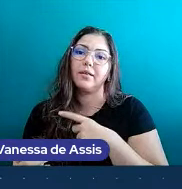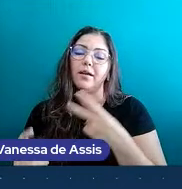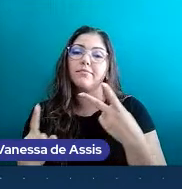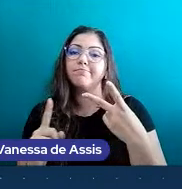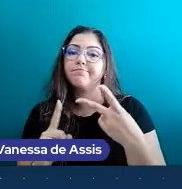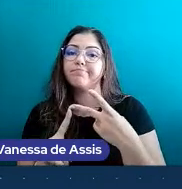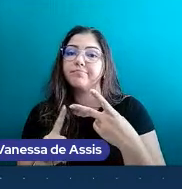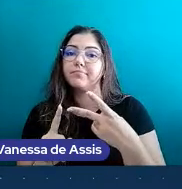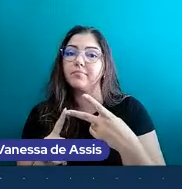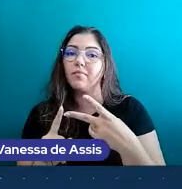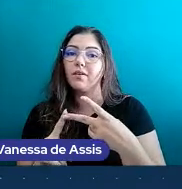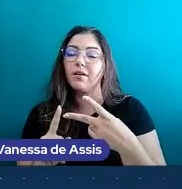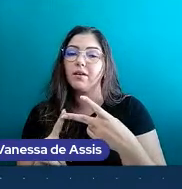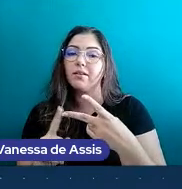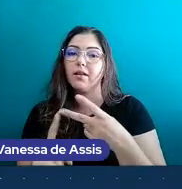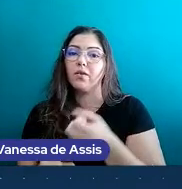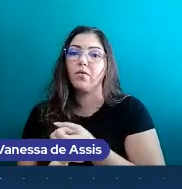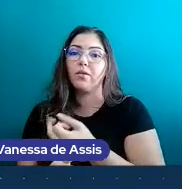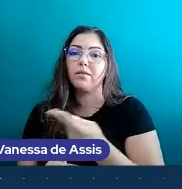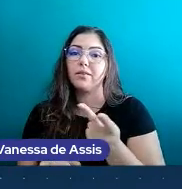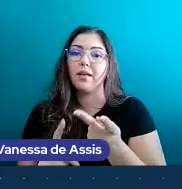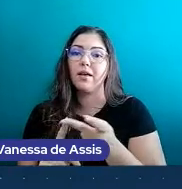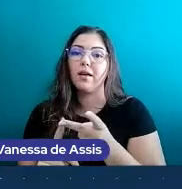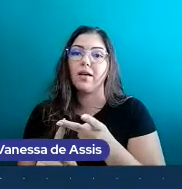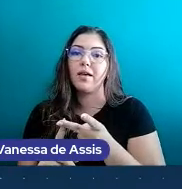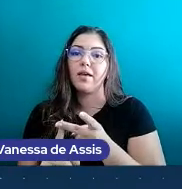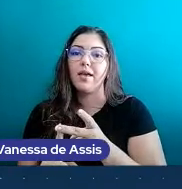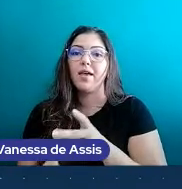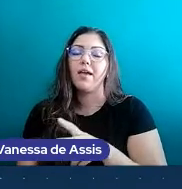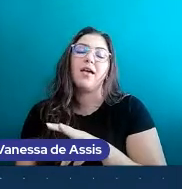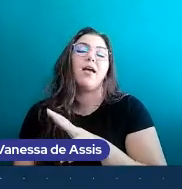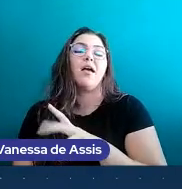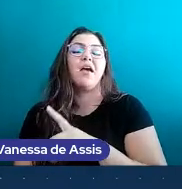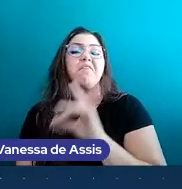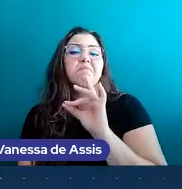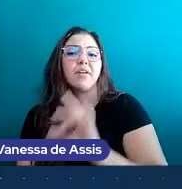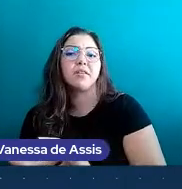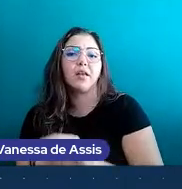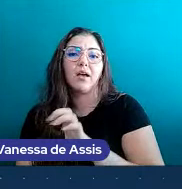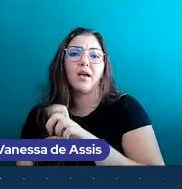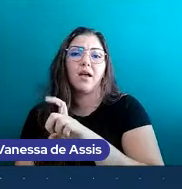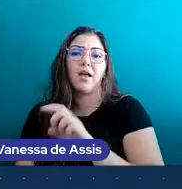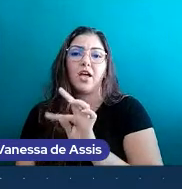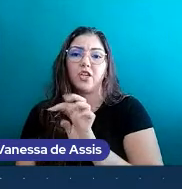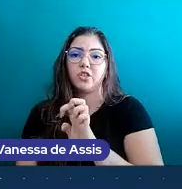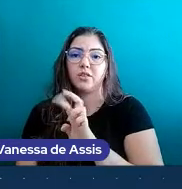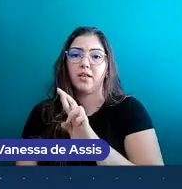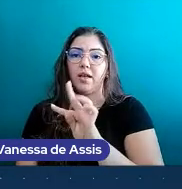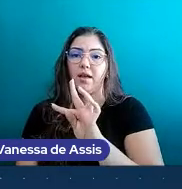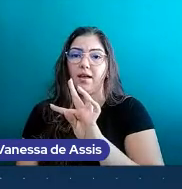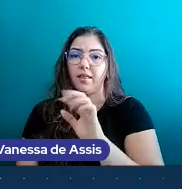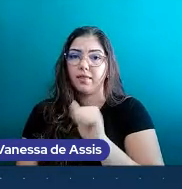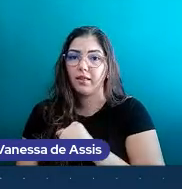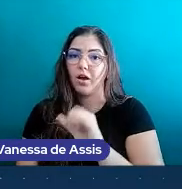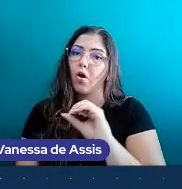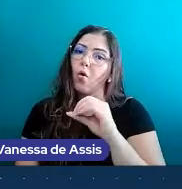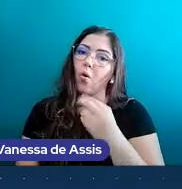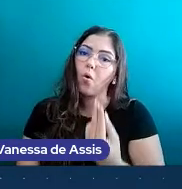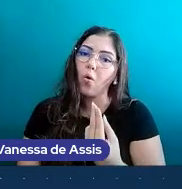na pesquisa qualitativa, a gente teria a transferabilidade. Enquanto que na pesquisa quantitativa, nós teríamos